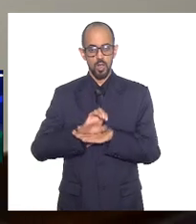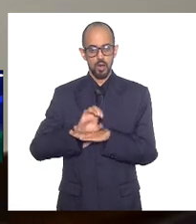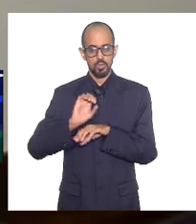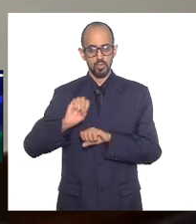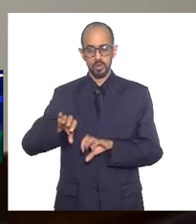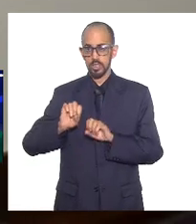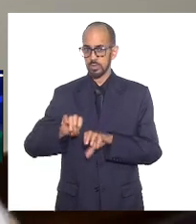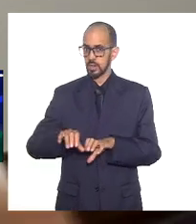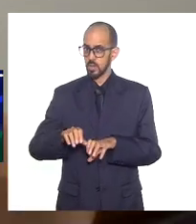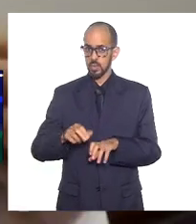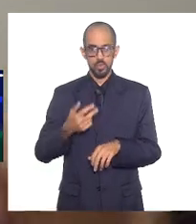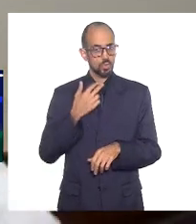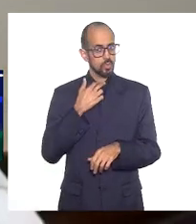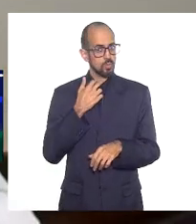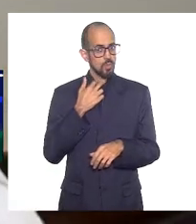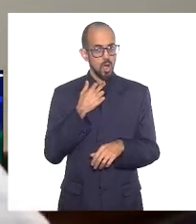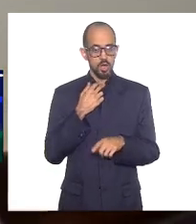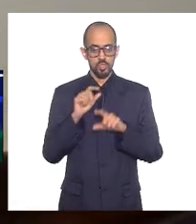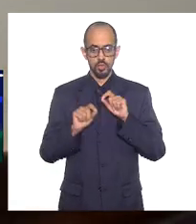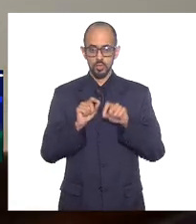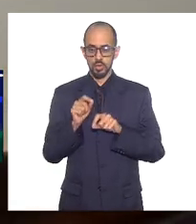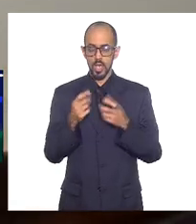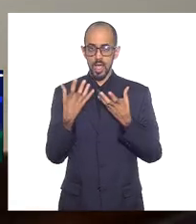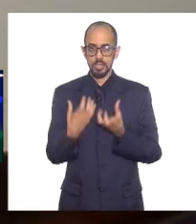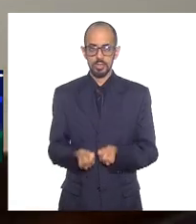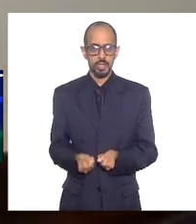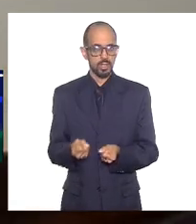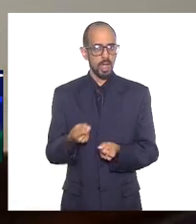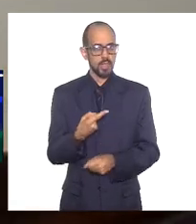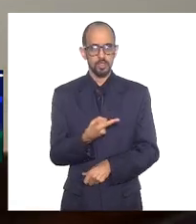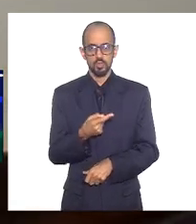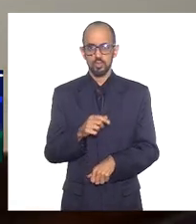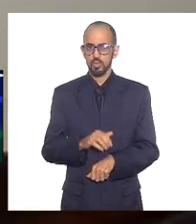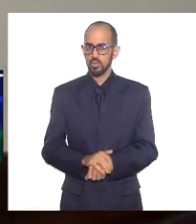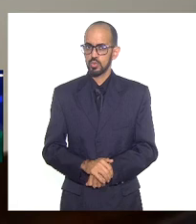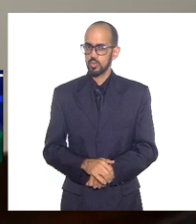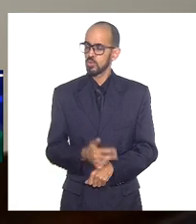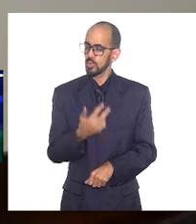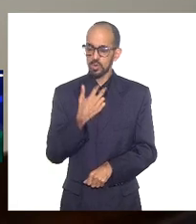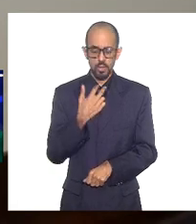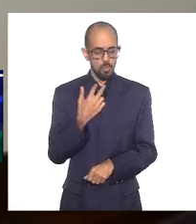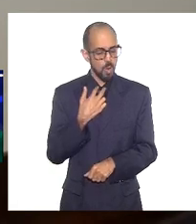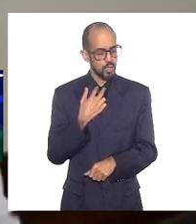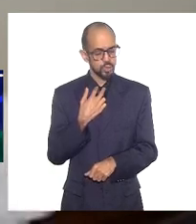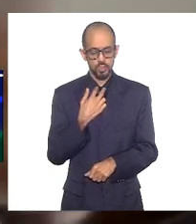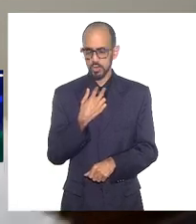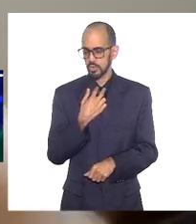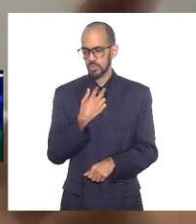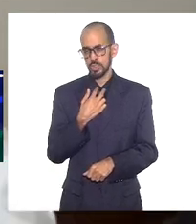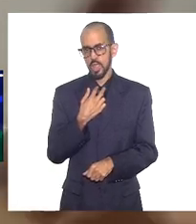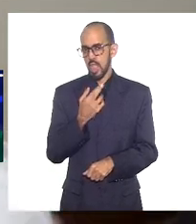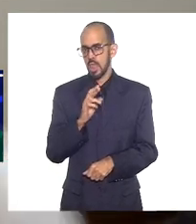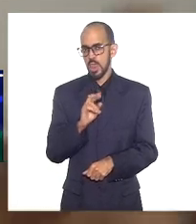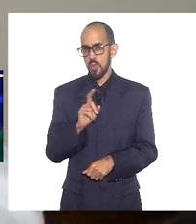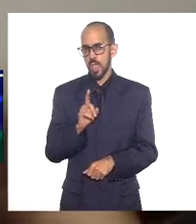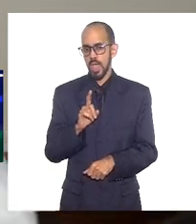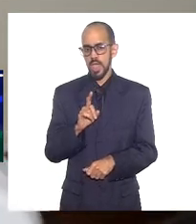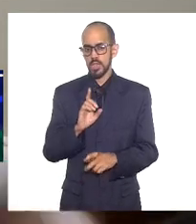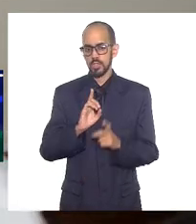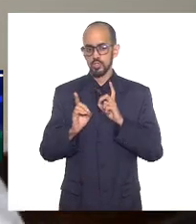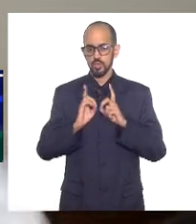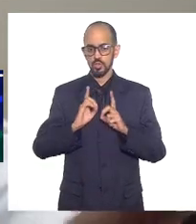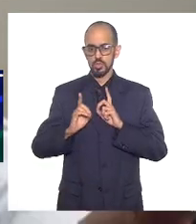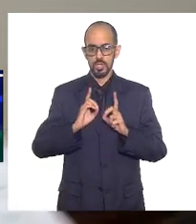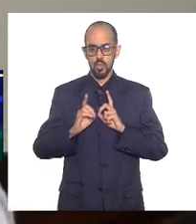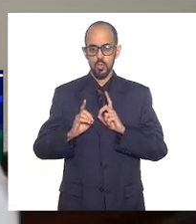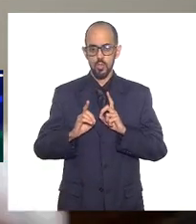pode coonestar esse processo, não pode avalizar esse processo. Não se trata de não discutir mais o